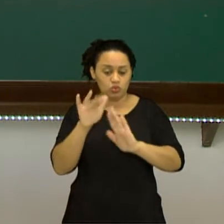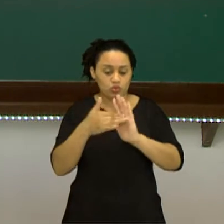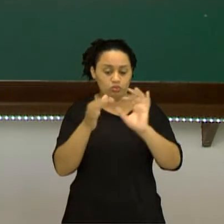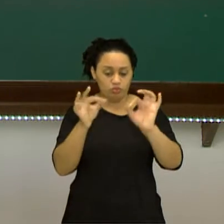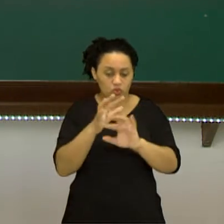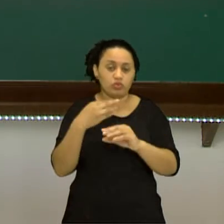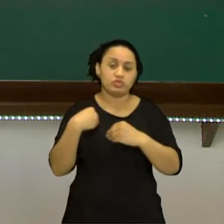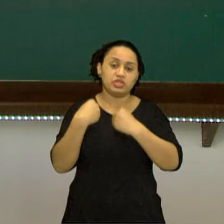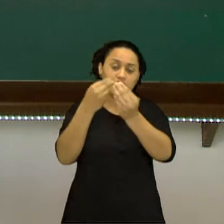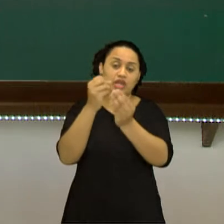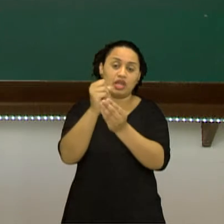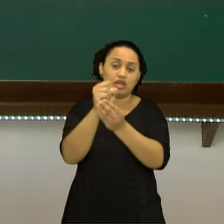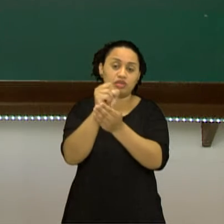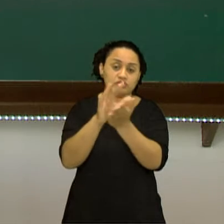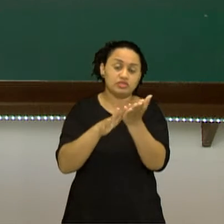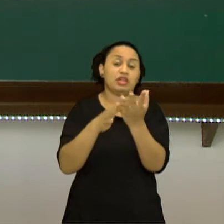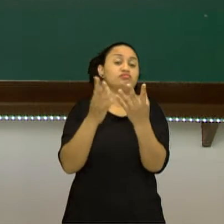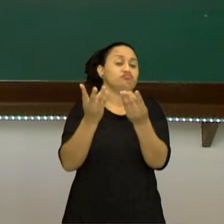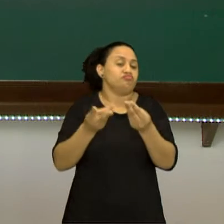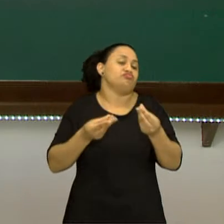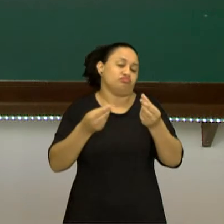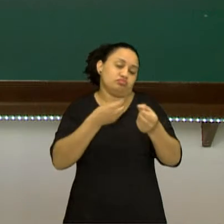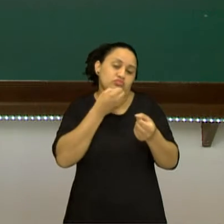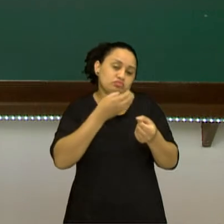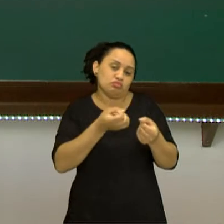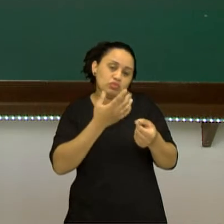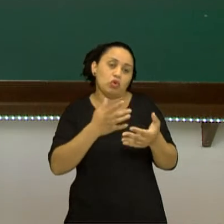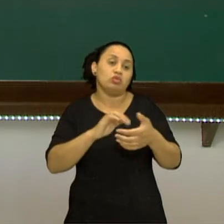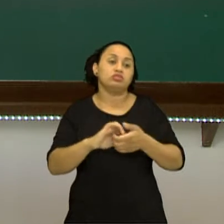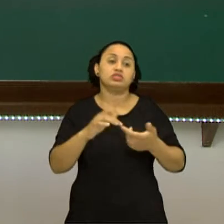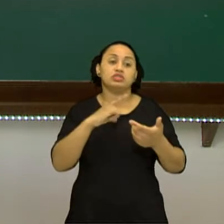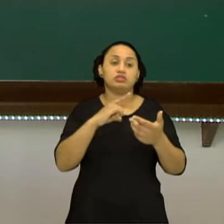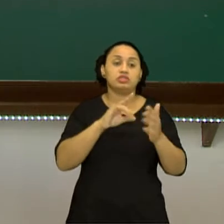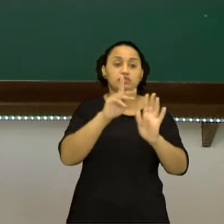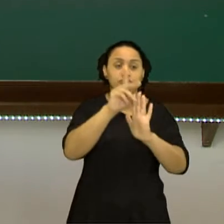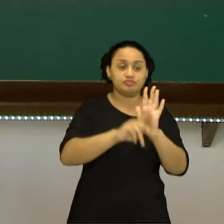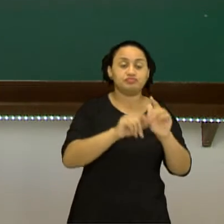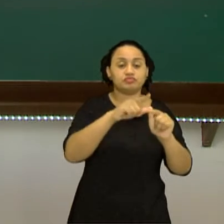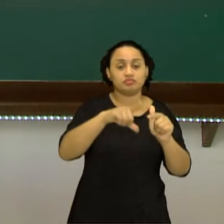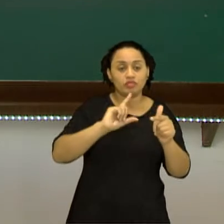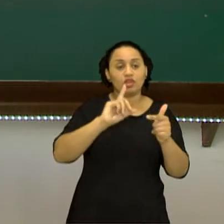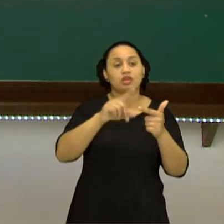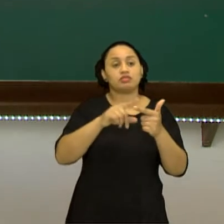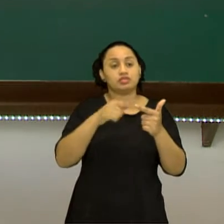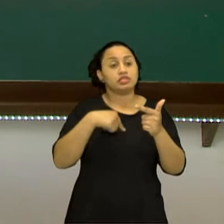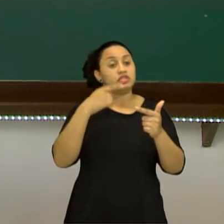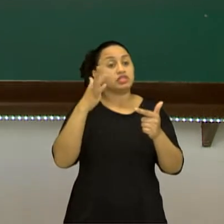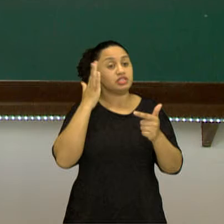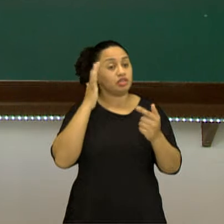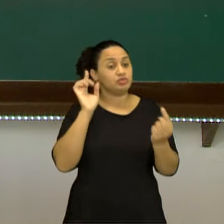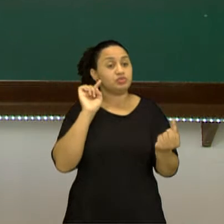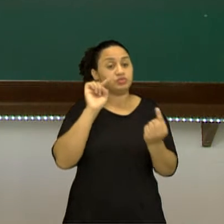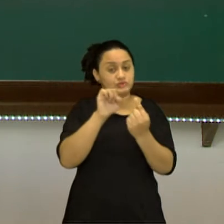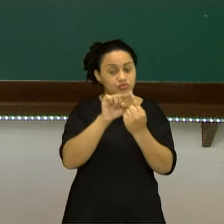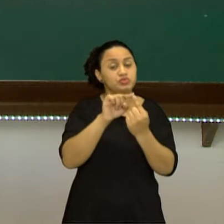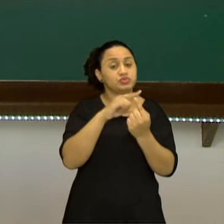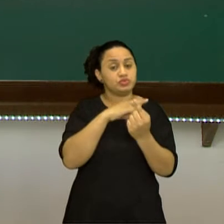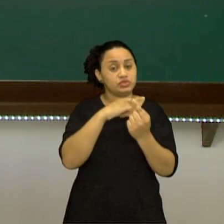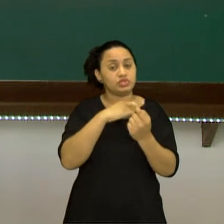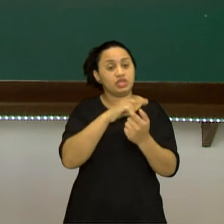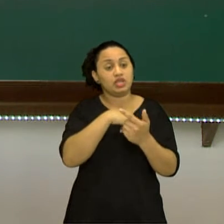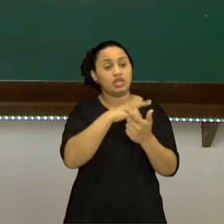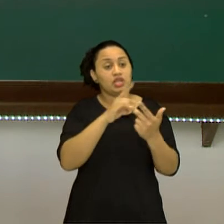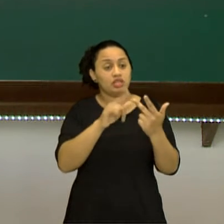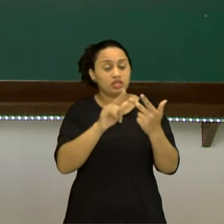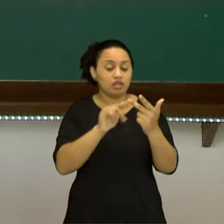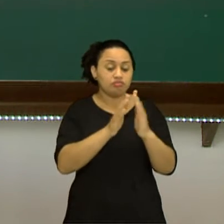trabalho de qualidade. Então a gente tem, né, um planejamento com antecedência, a gente definiu as metas, a gente definiu os objetivos,